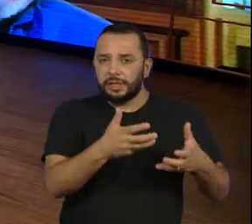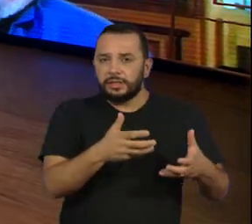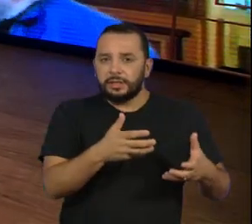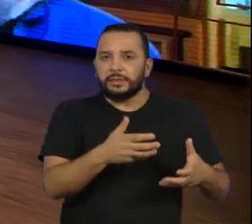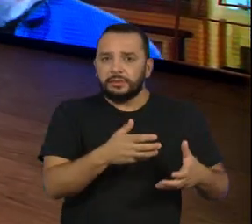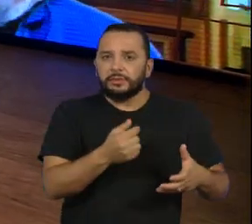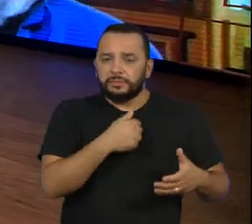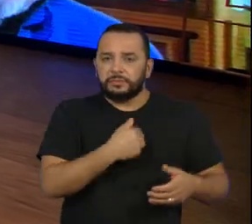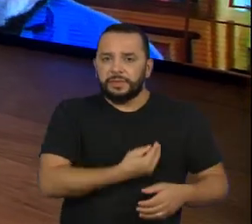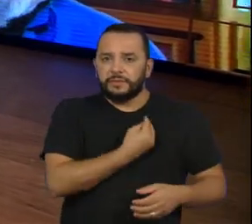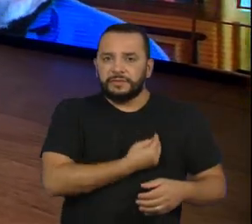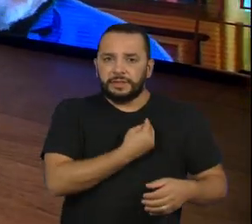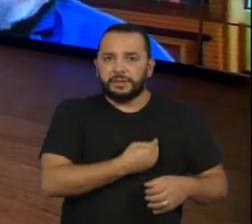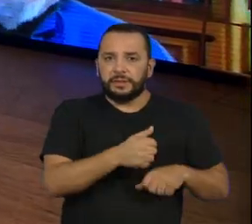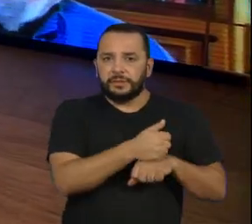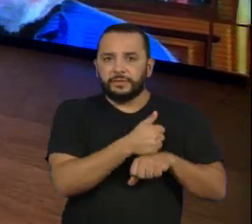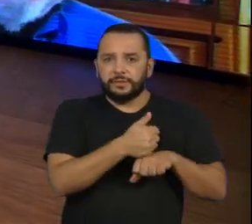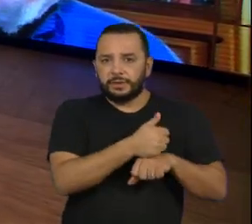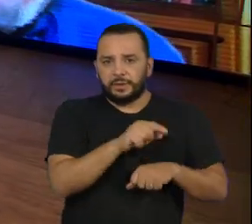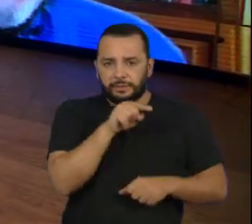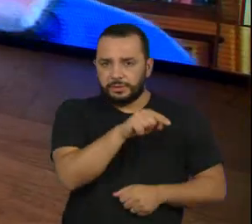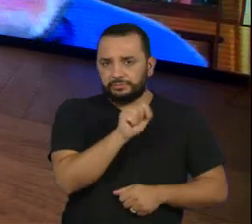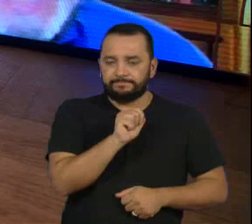com a minha vida profissional.